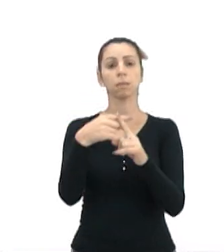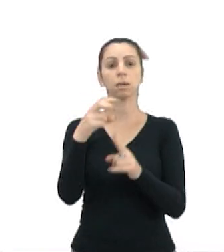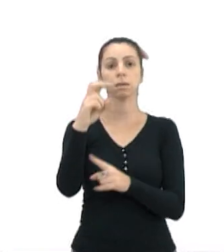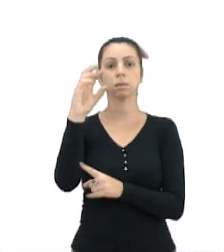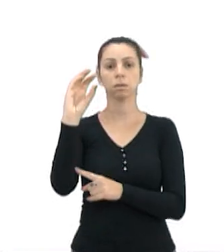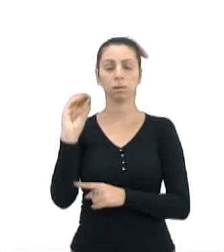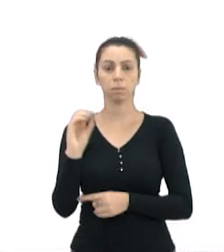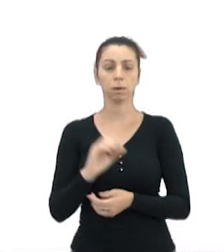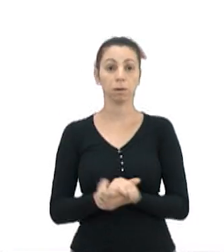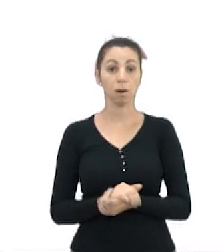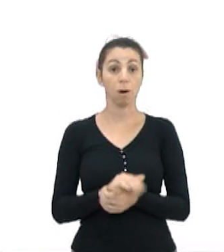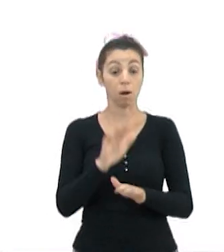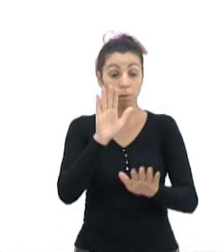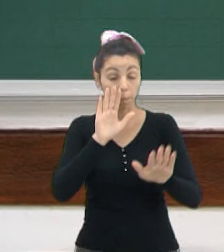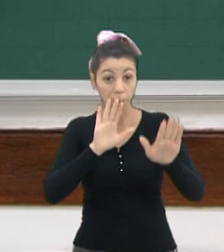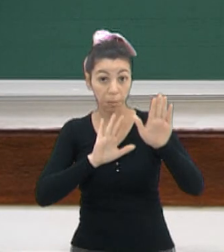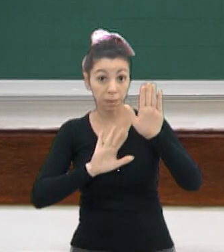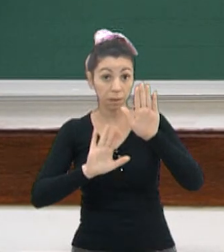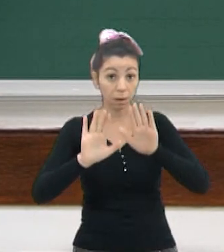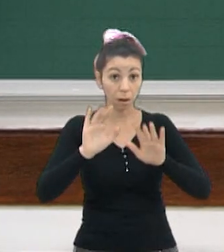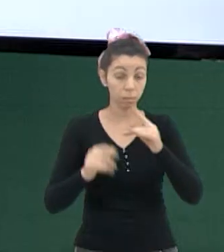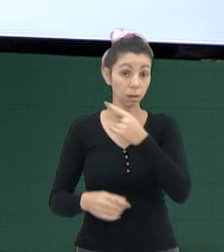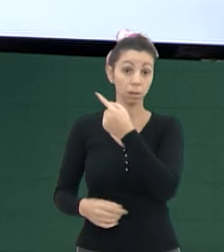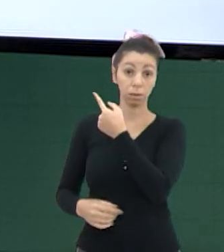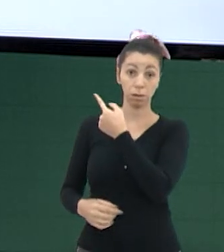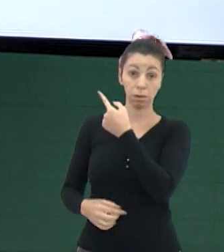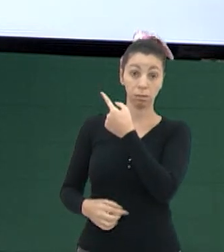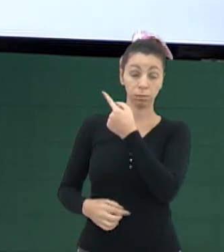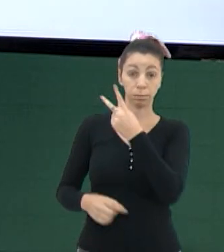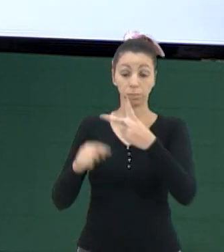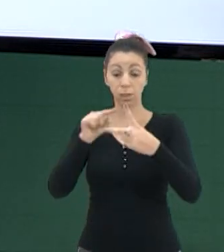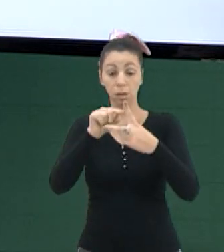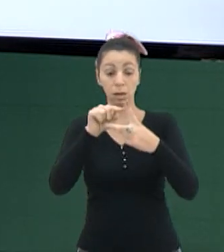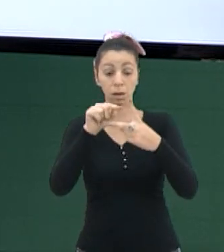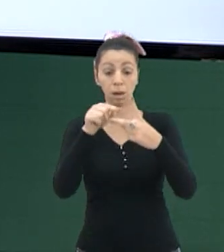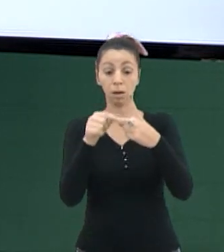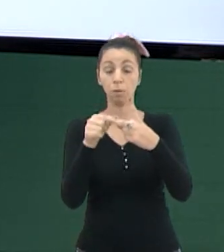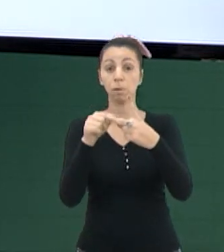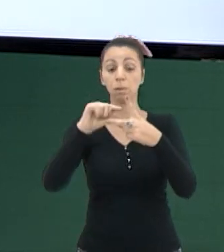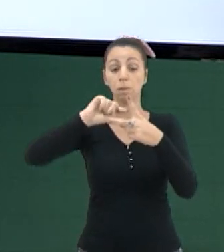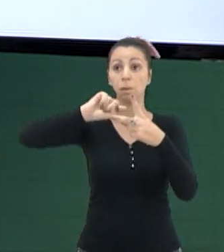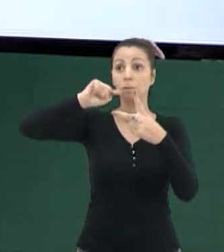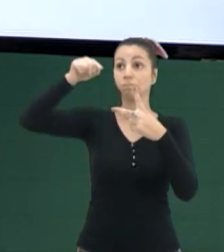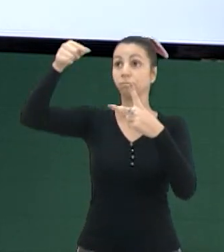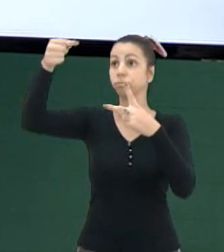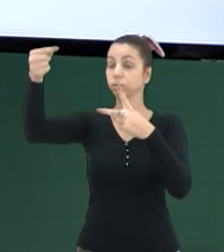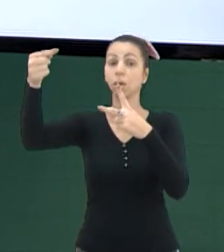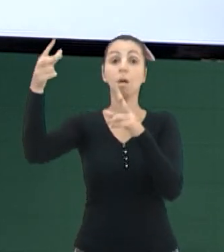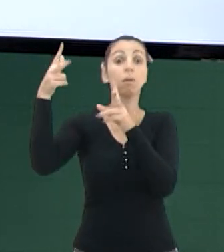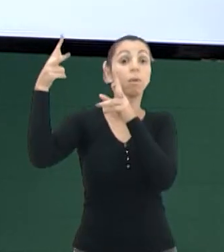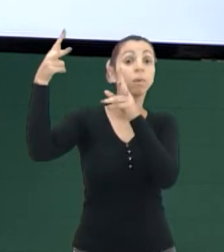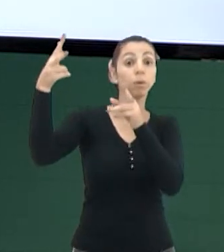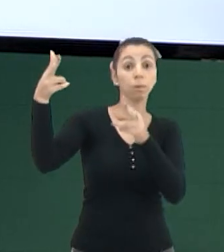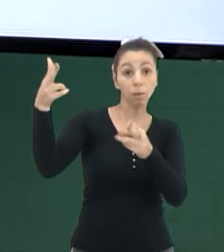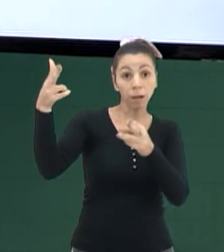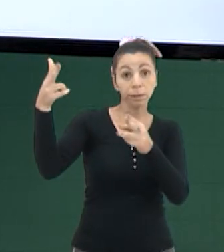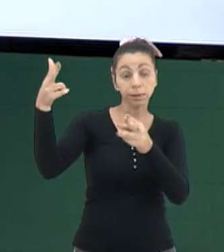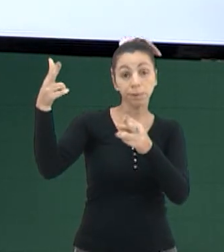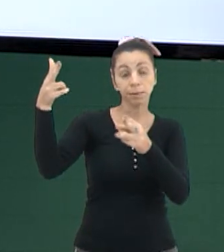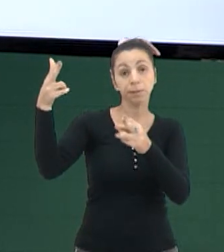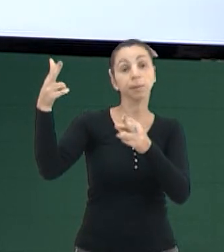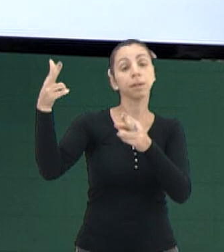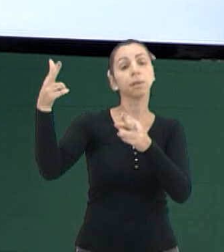deles? Cuidado aqui. Primeiro, ângulos opostos pelo vértice são o quê? São iguais. Então, para que eu